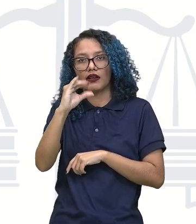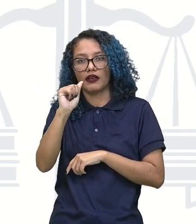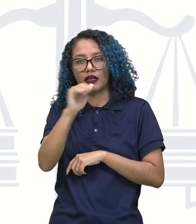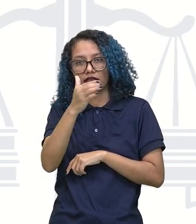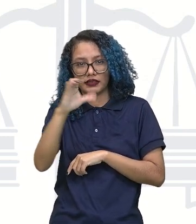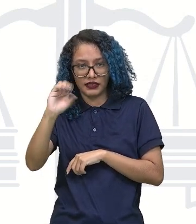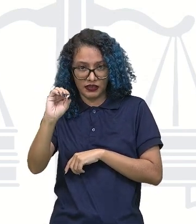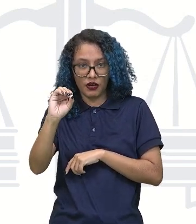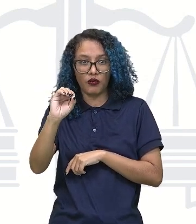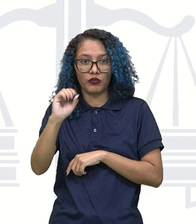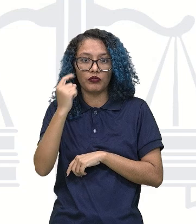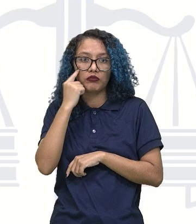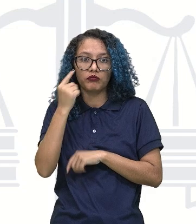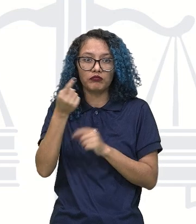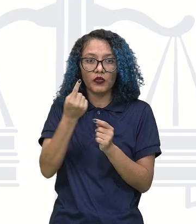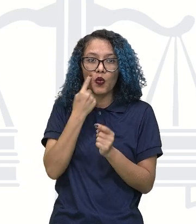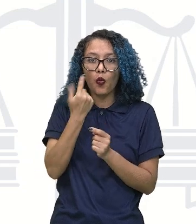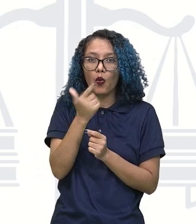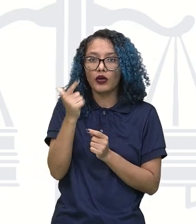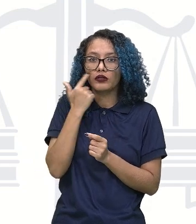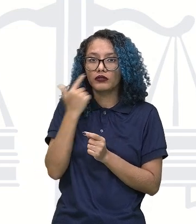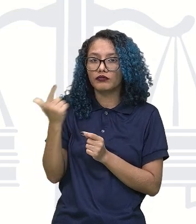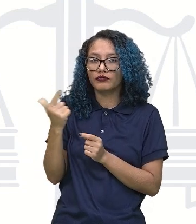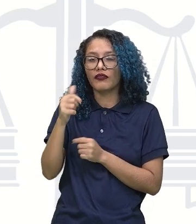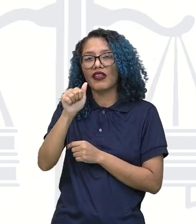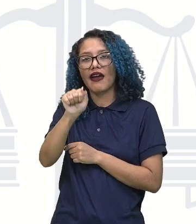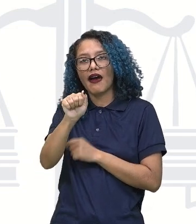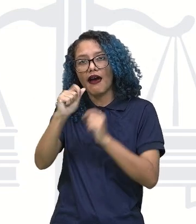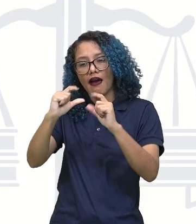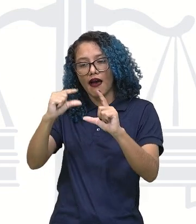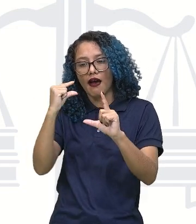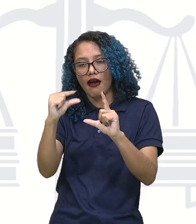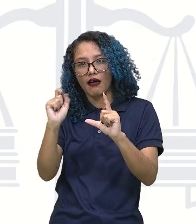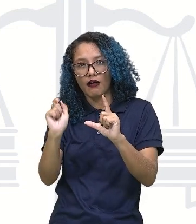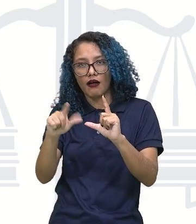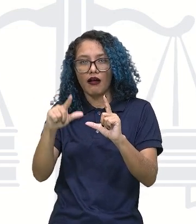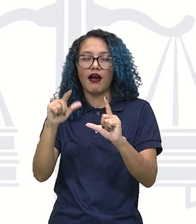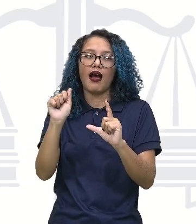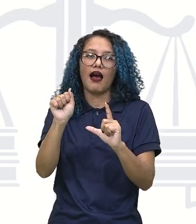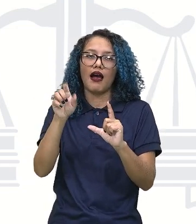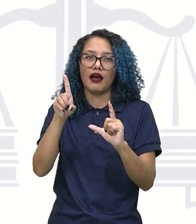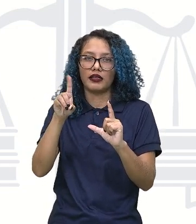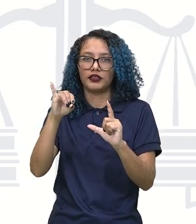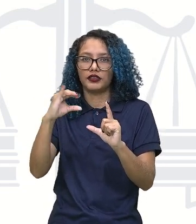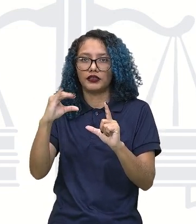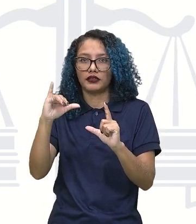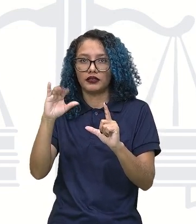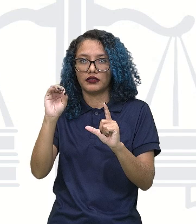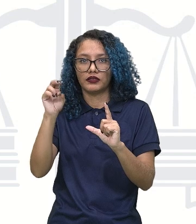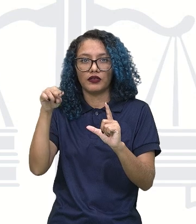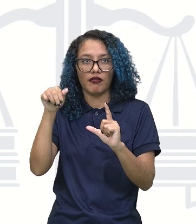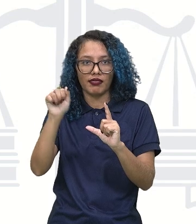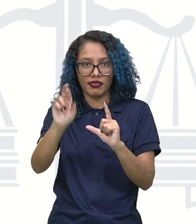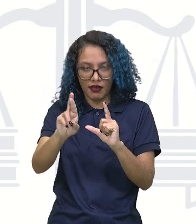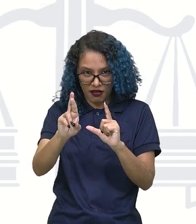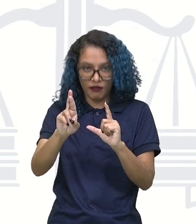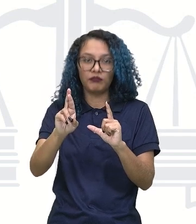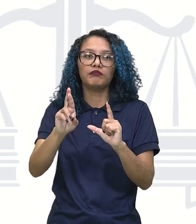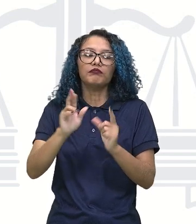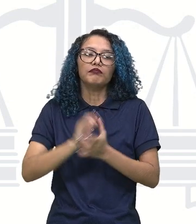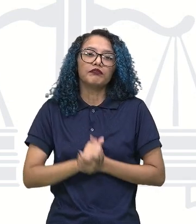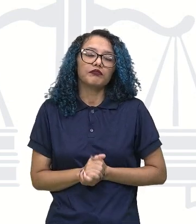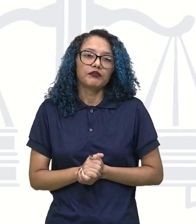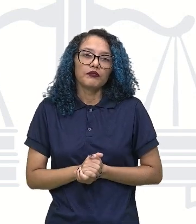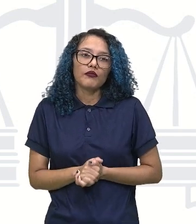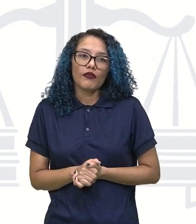aba, aí tem bem aqui, olha, adicionar, já está até marcadinho, né? Então, como a professora Socorro falou para a gente,